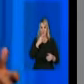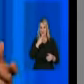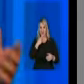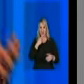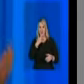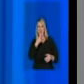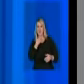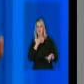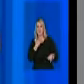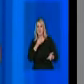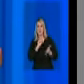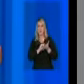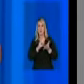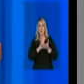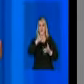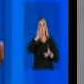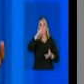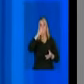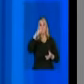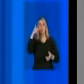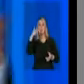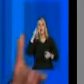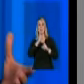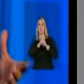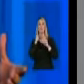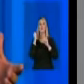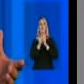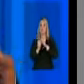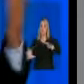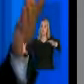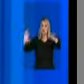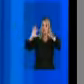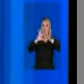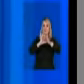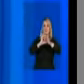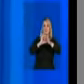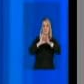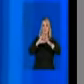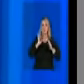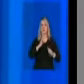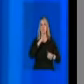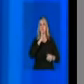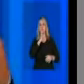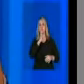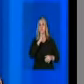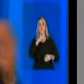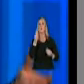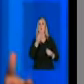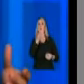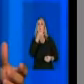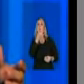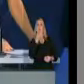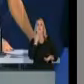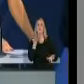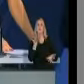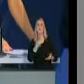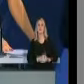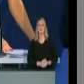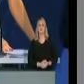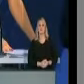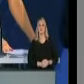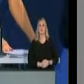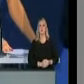o seguinte, é que faltou a UPP social, aliada ao UPP, né, que nós conhecemos. Qual a sua opinião sobre isso e qual